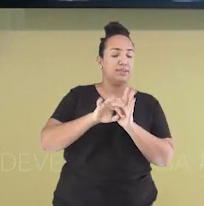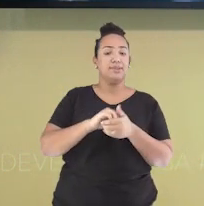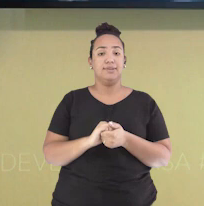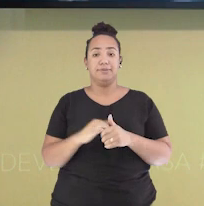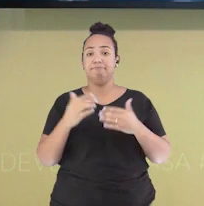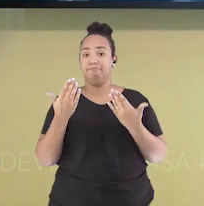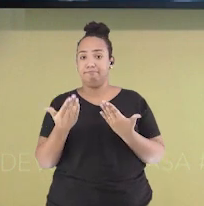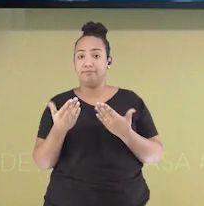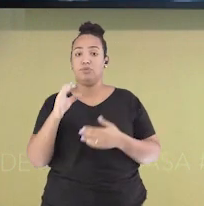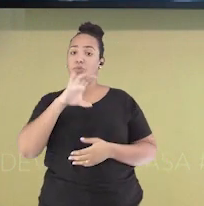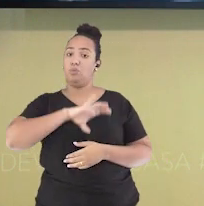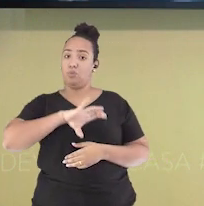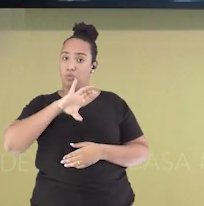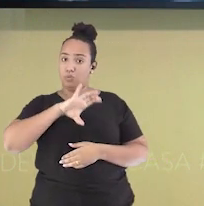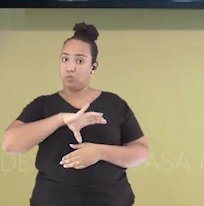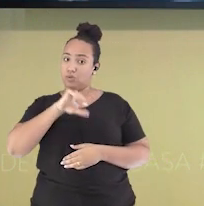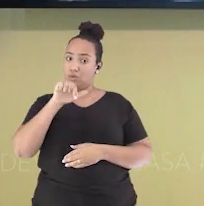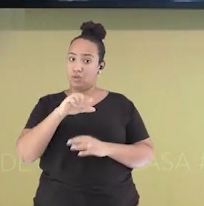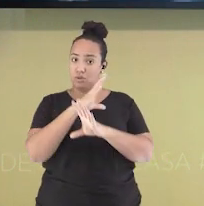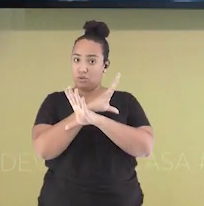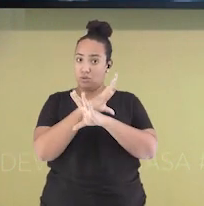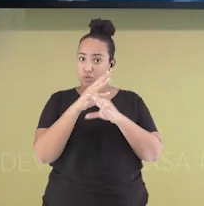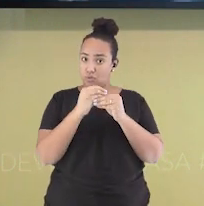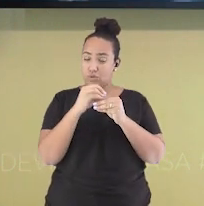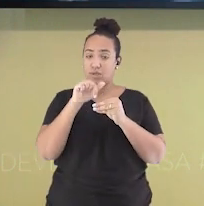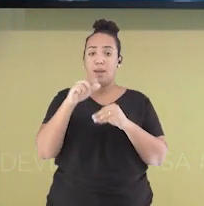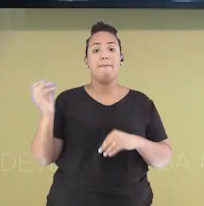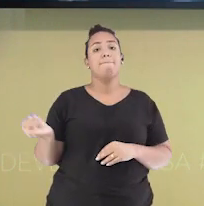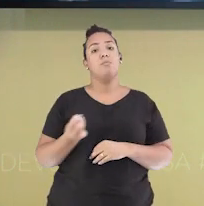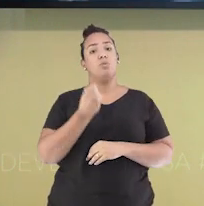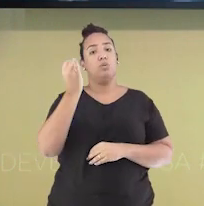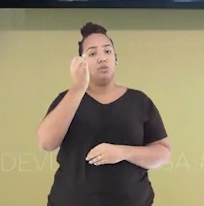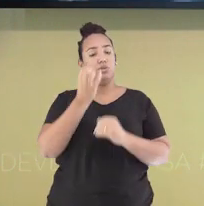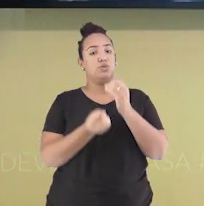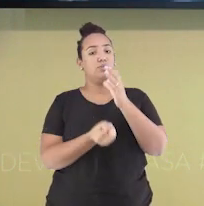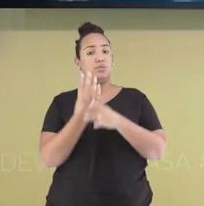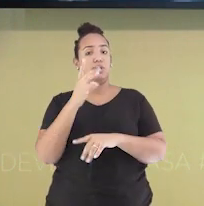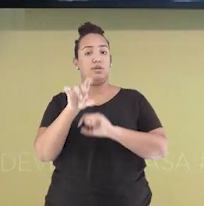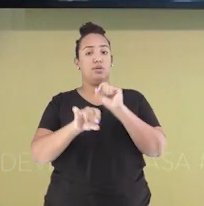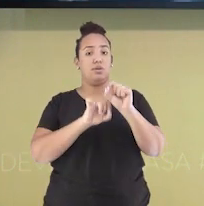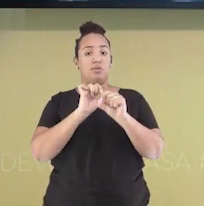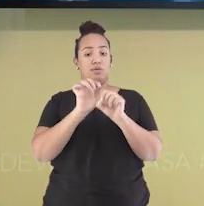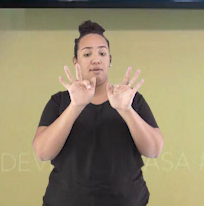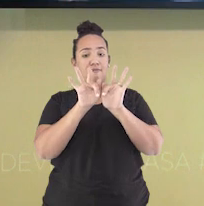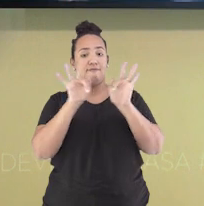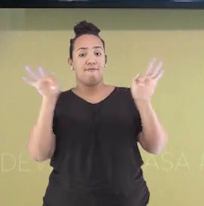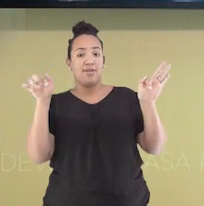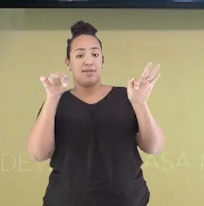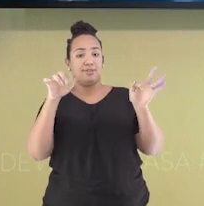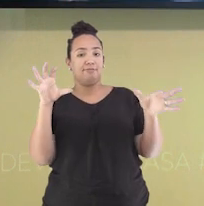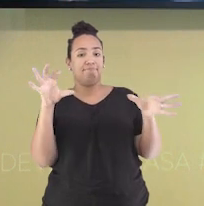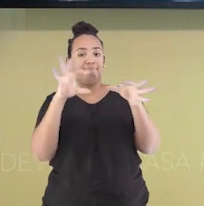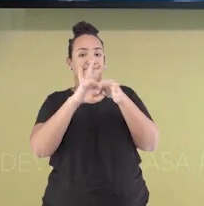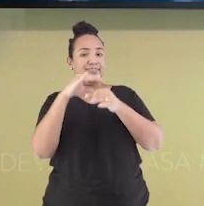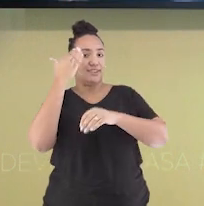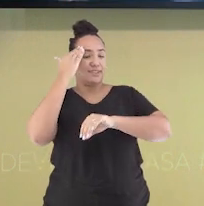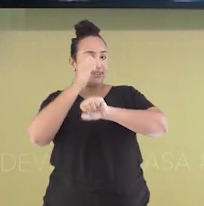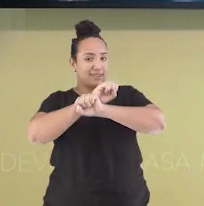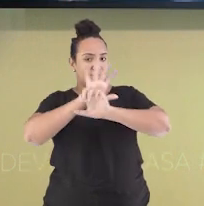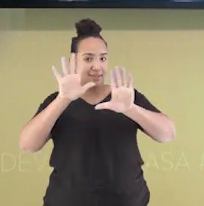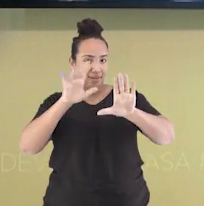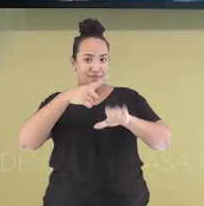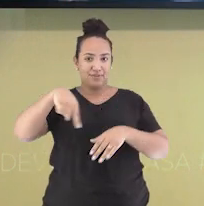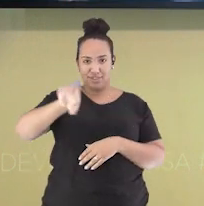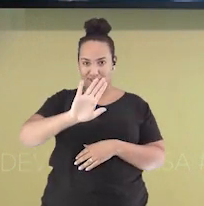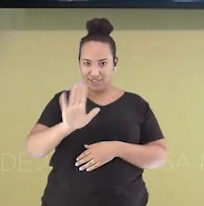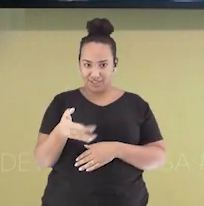língua portuguesa, as conjunções são elementos importantes na construção da coesão e também auxiliam na coerência. Vocês já ouviram falar